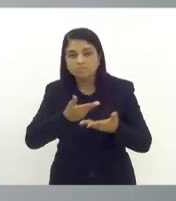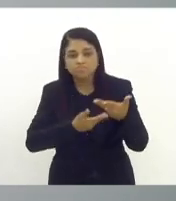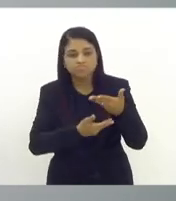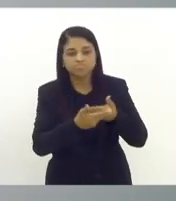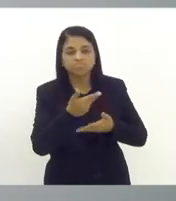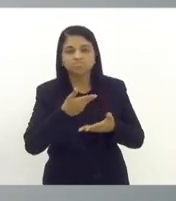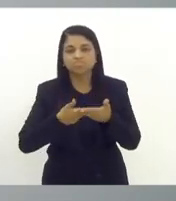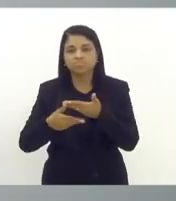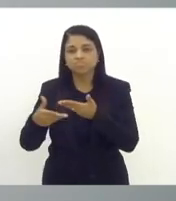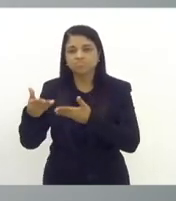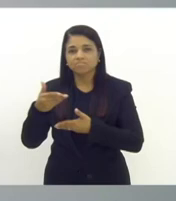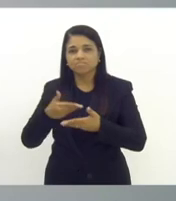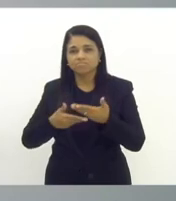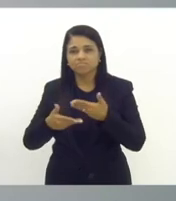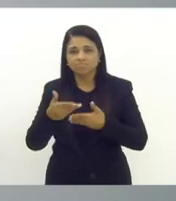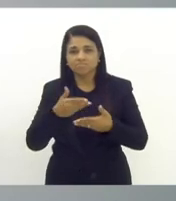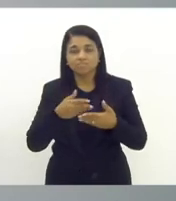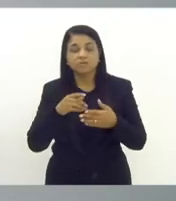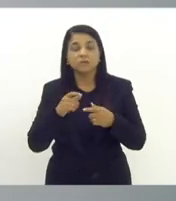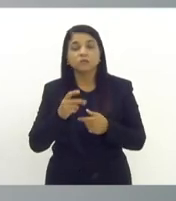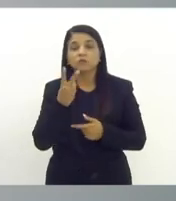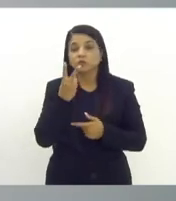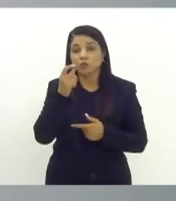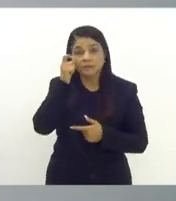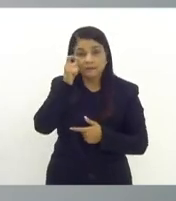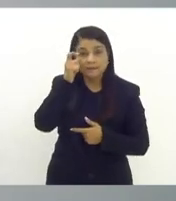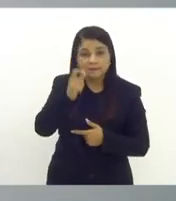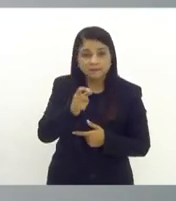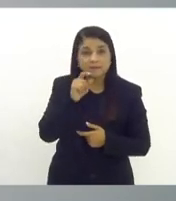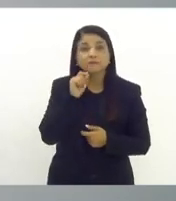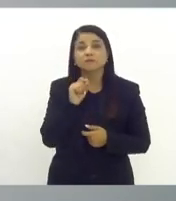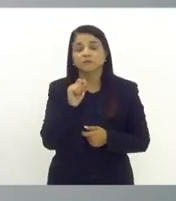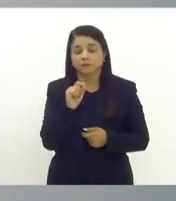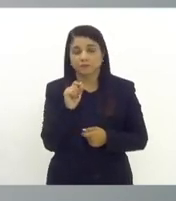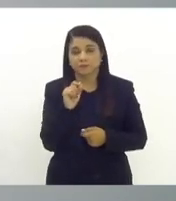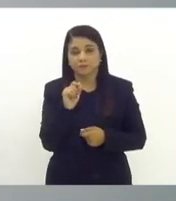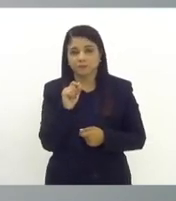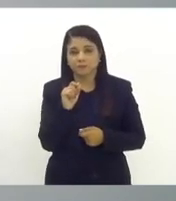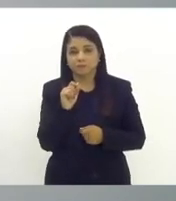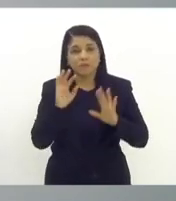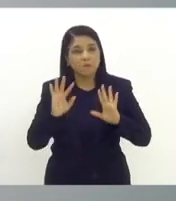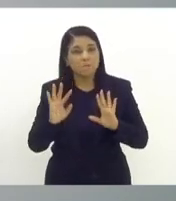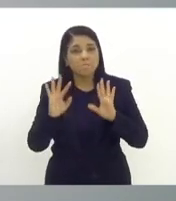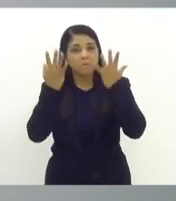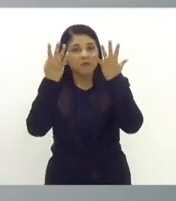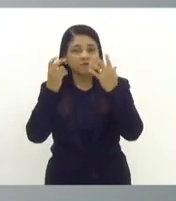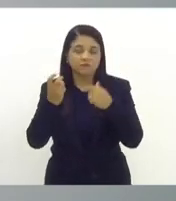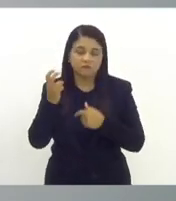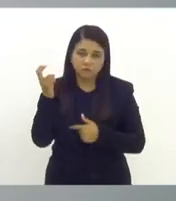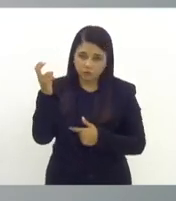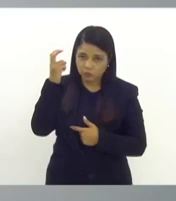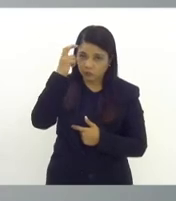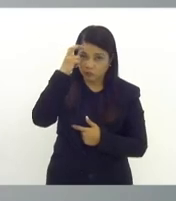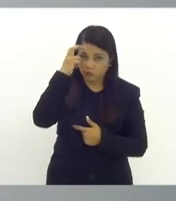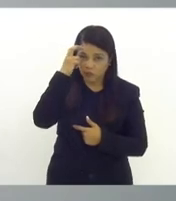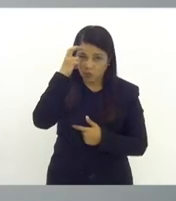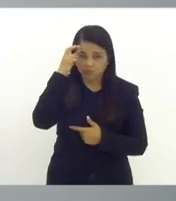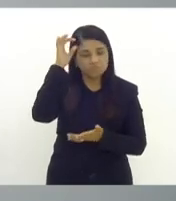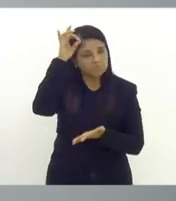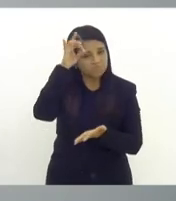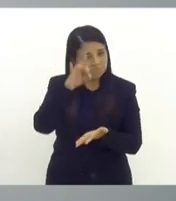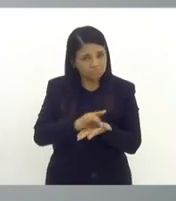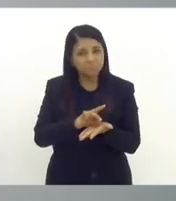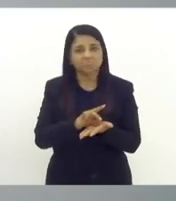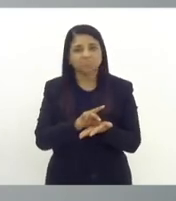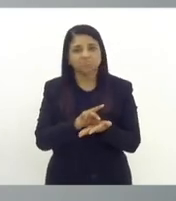no fundo esses dois grandes interesses que a manifestação cultural que é legítima que nós temos